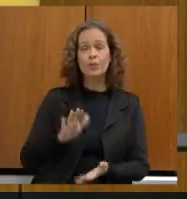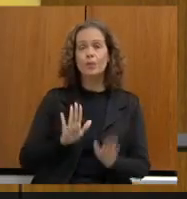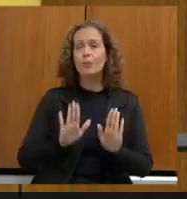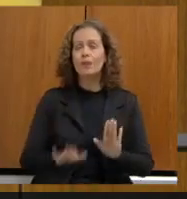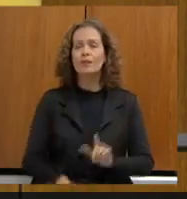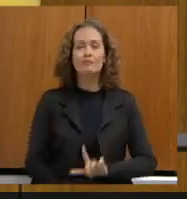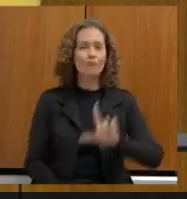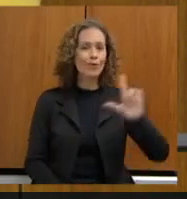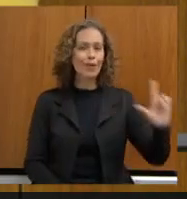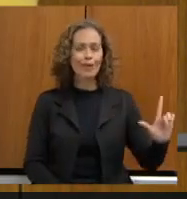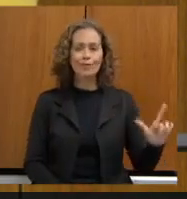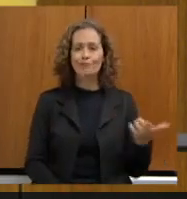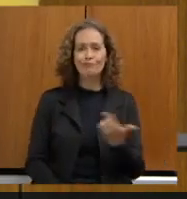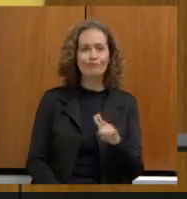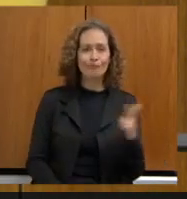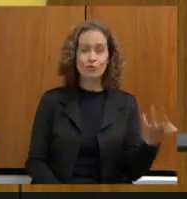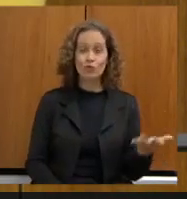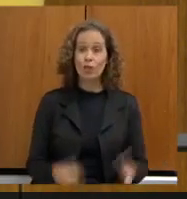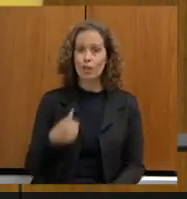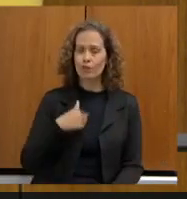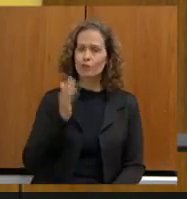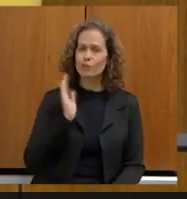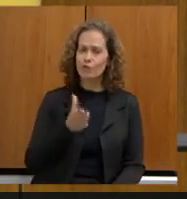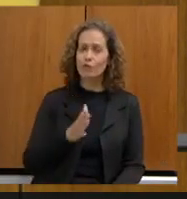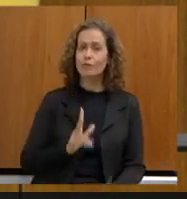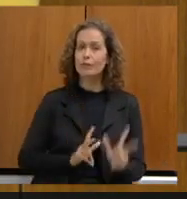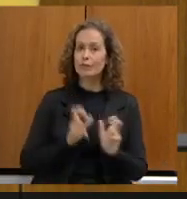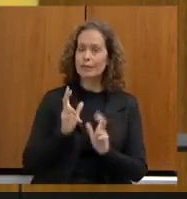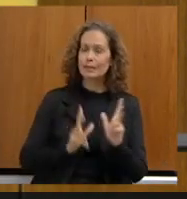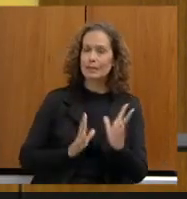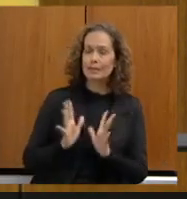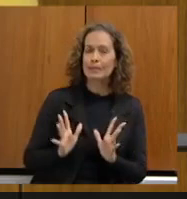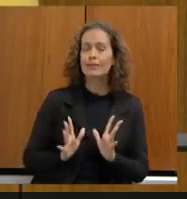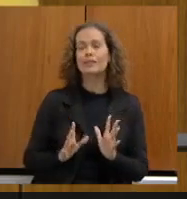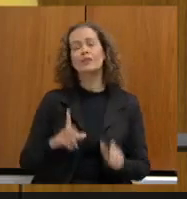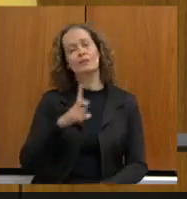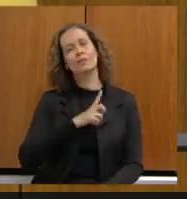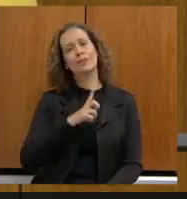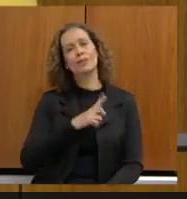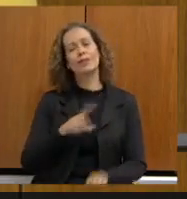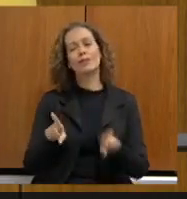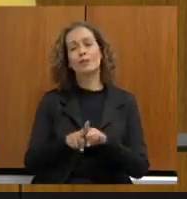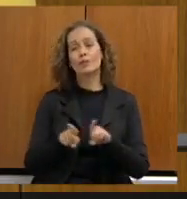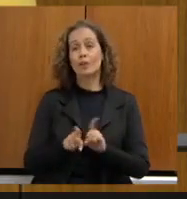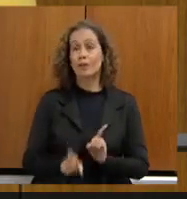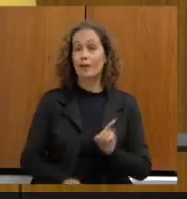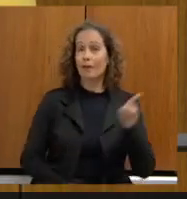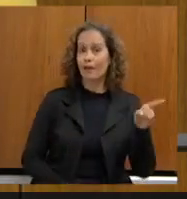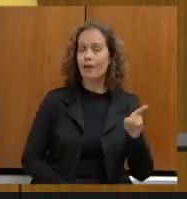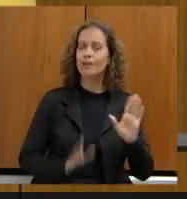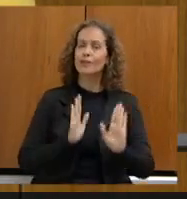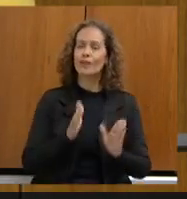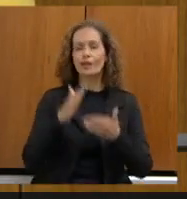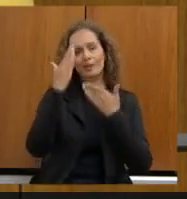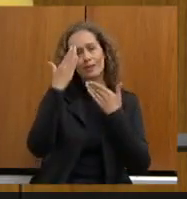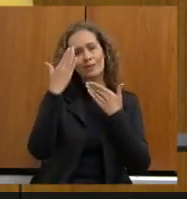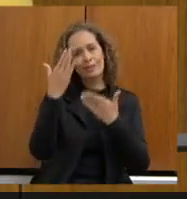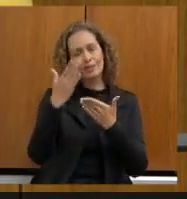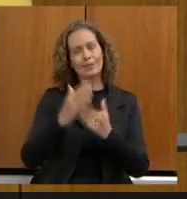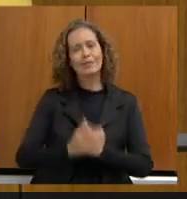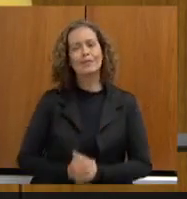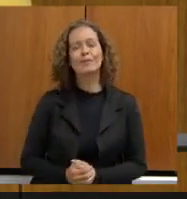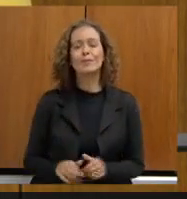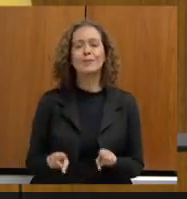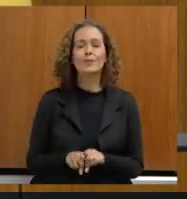estava aí mas assim já estou brigando por algumas frações lá E agradecendo a